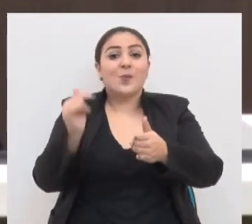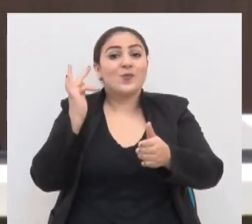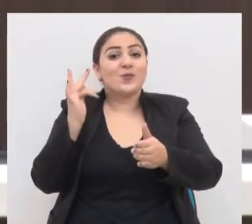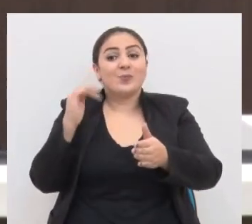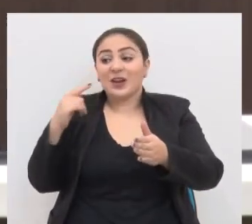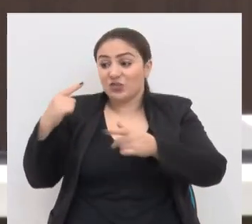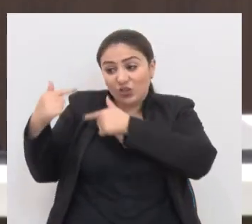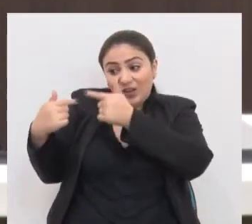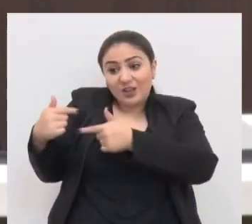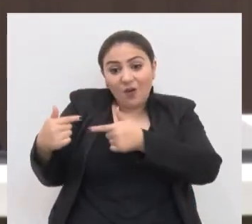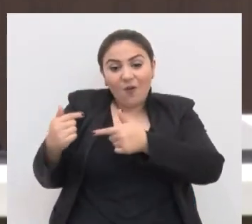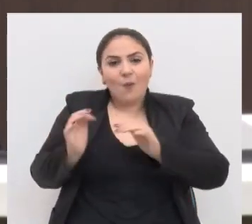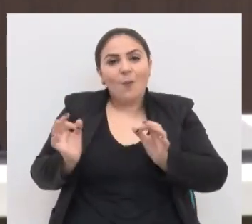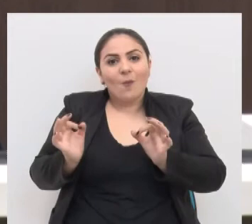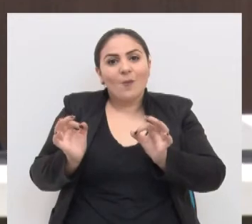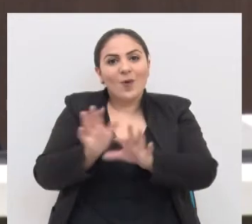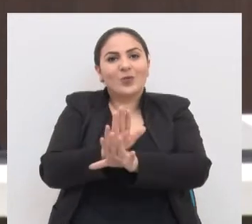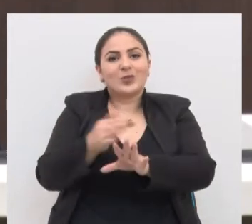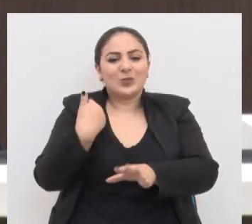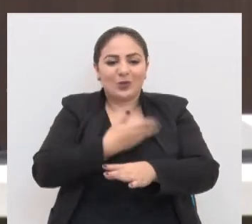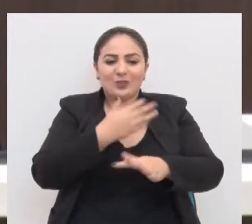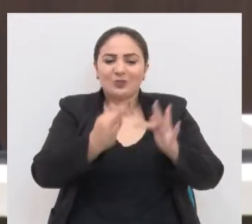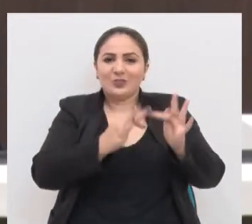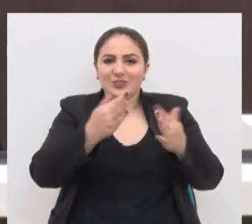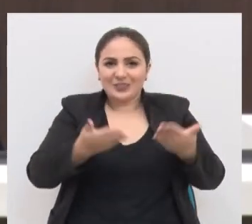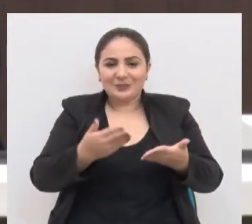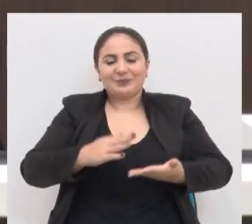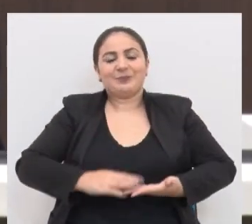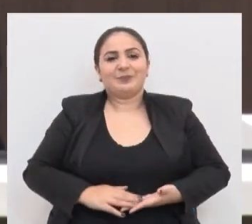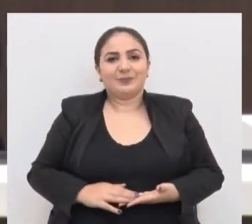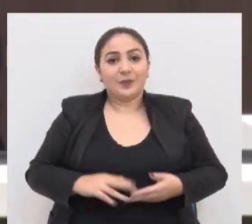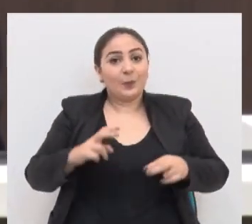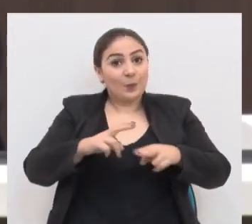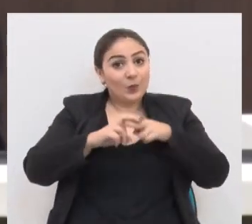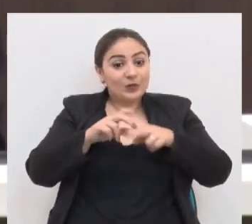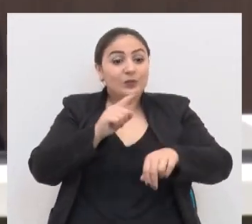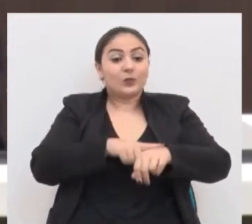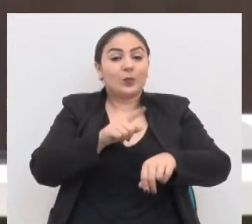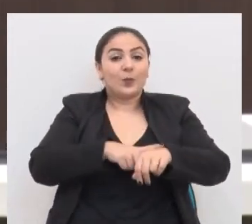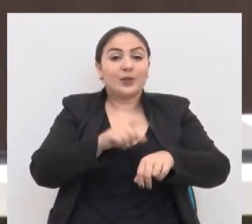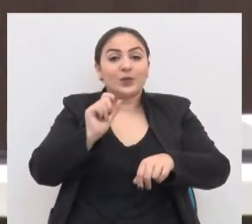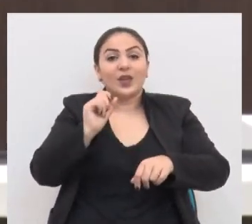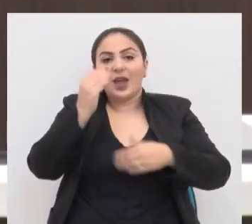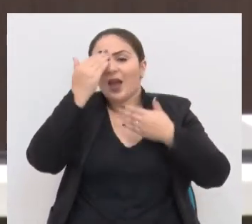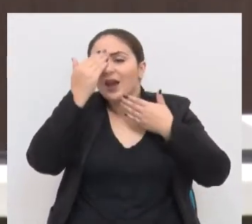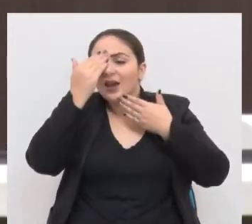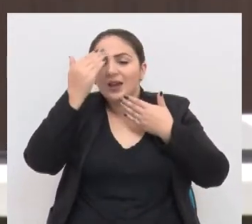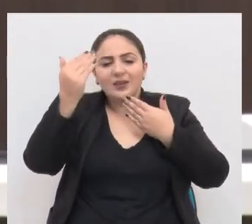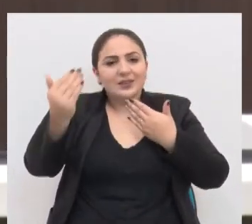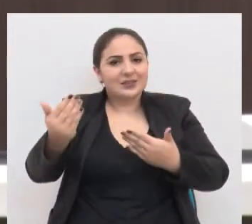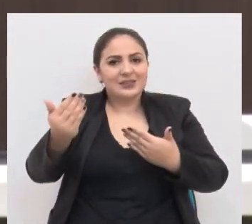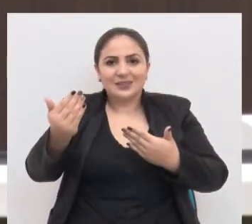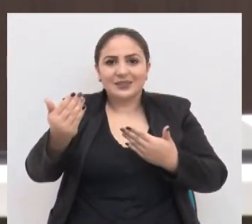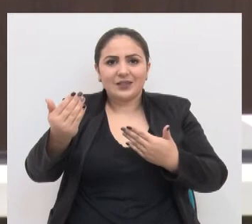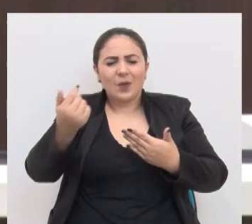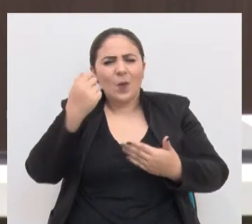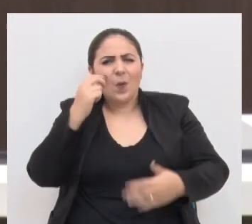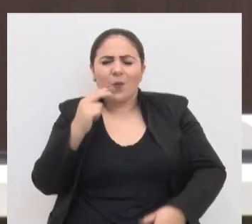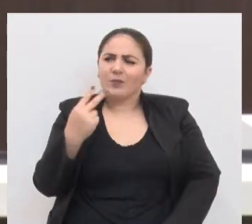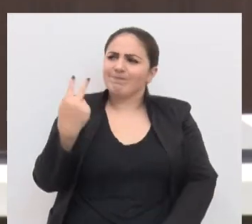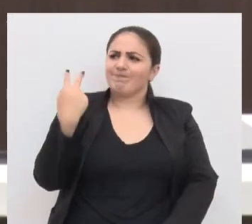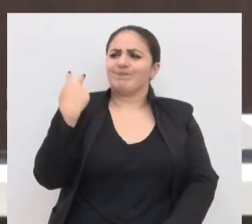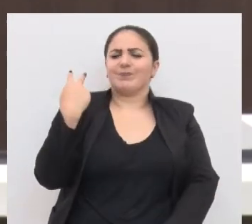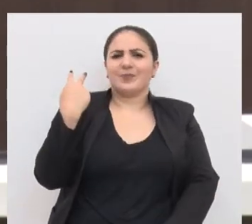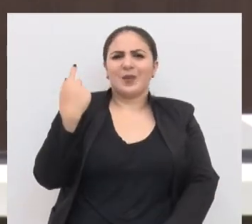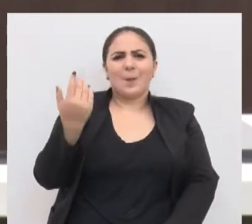próximas gerações, porque essa é a nossa função aqui. Então, é o momento de agradecer, de